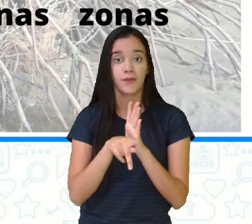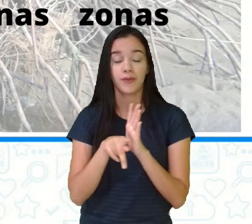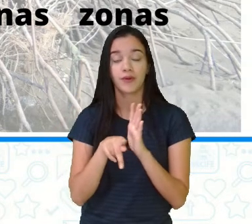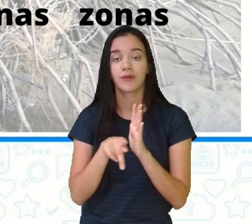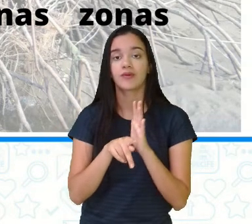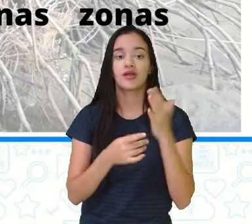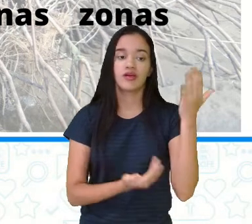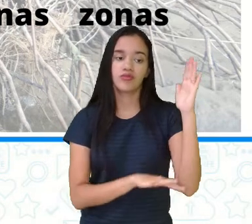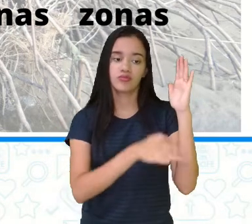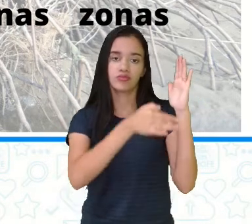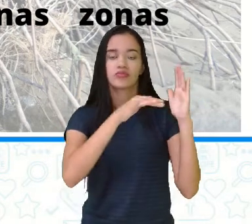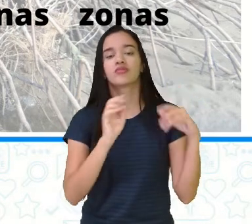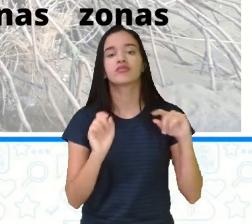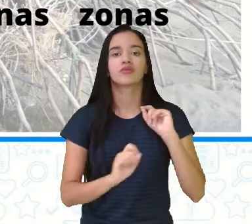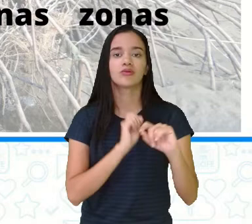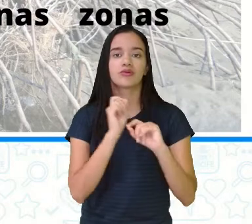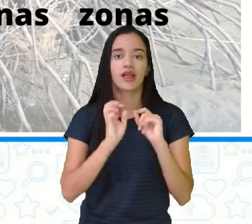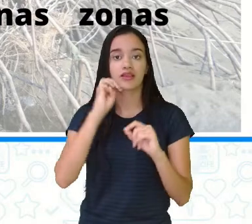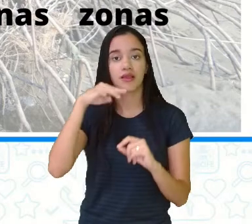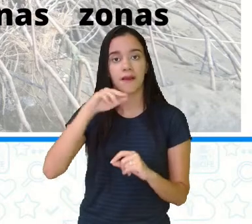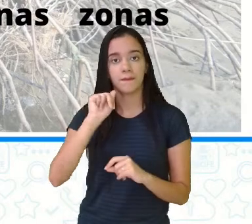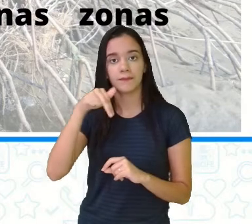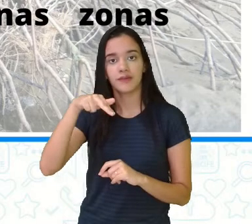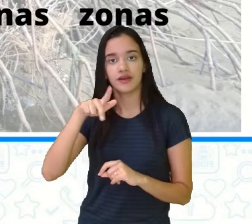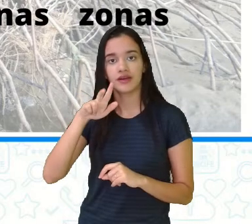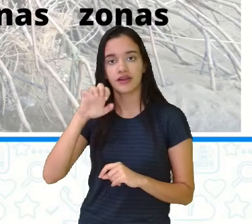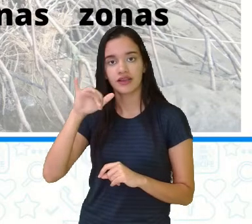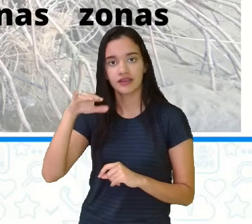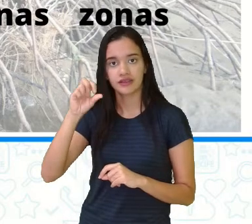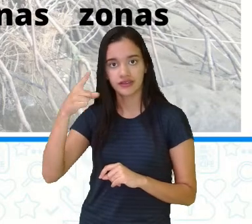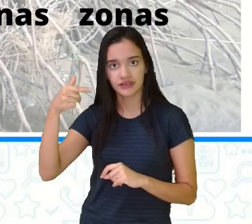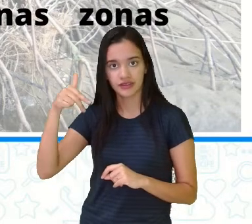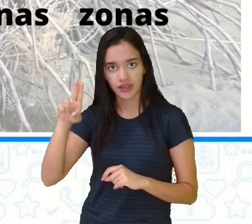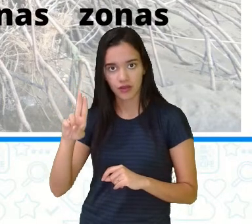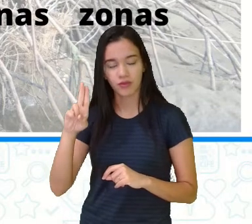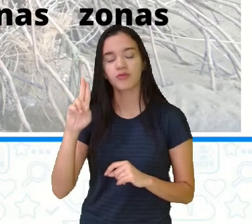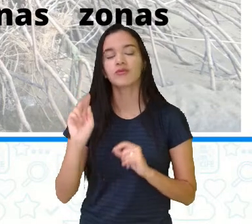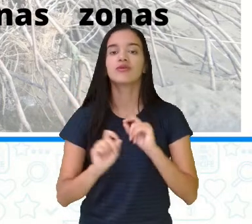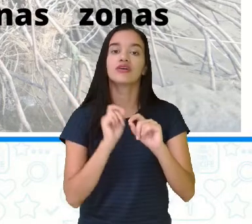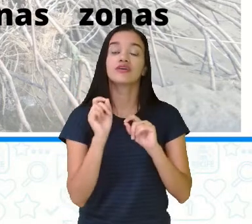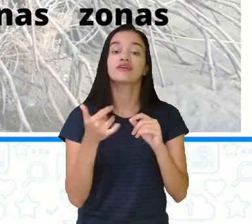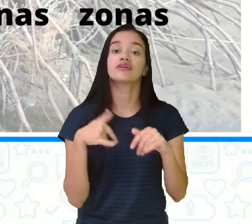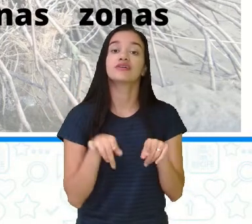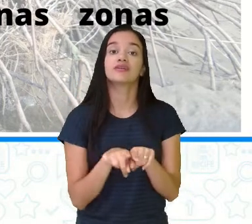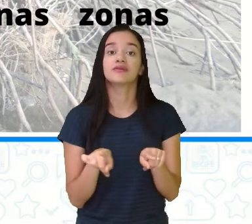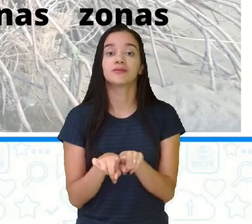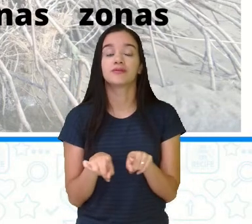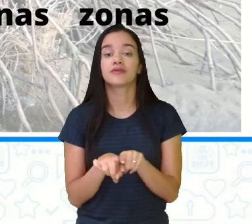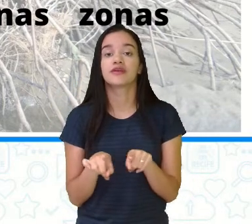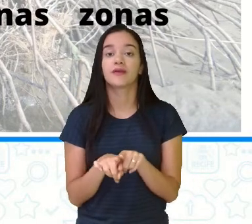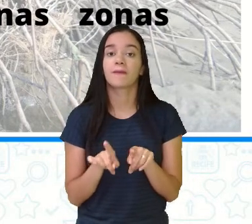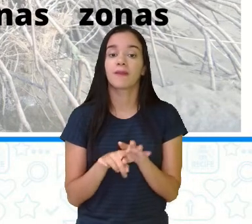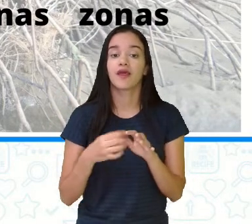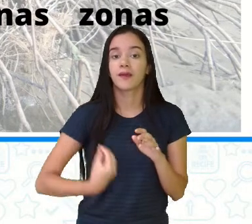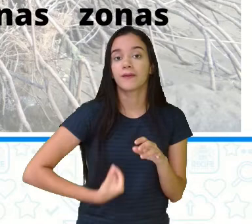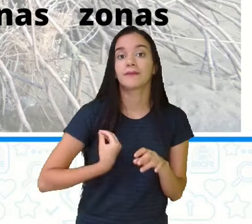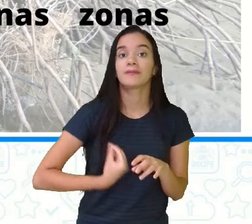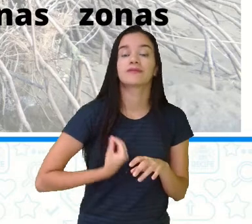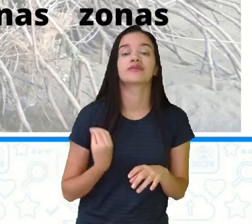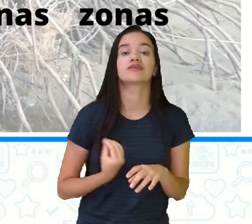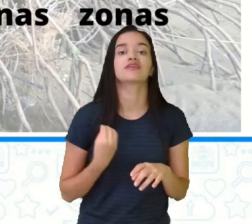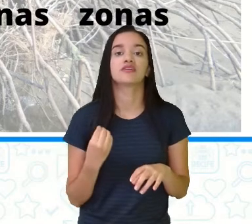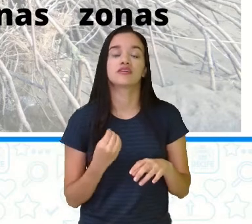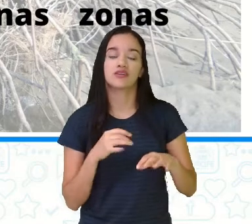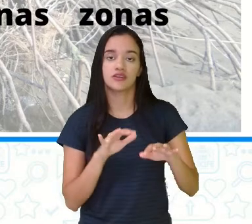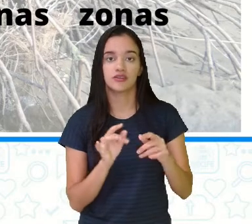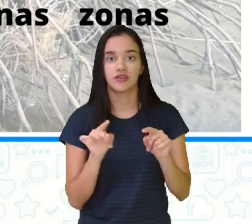alagadiças, denominadas de manguezal. É um ecossistema costeiro e demasiado úmido presente nas zonas